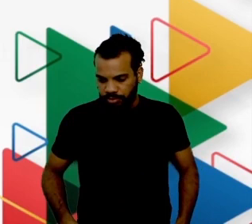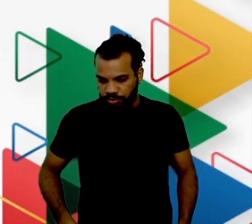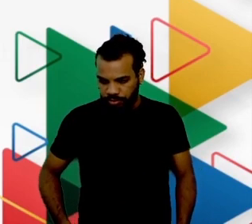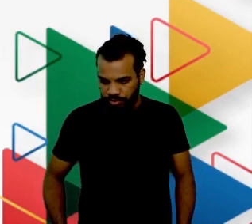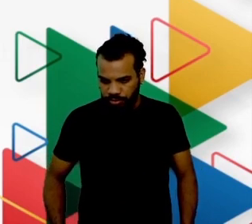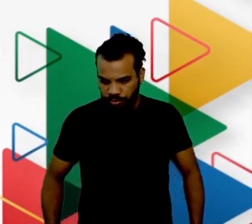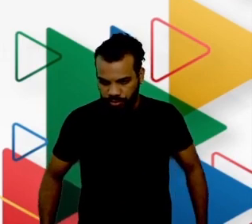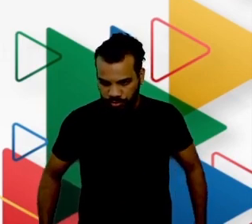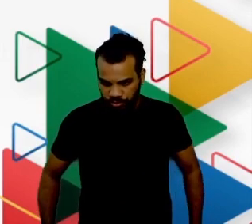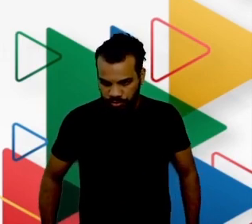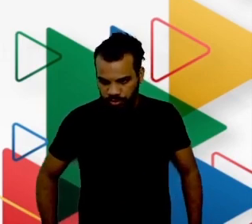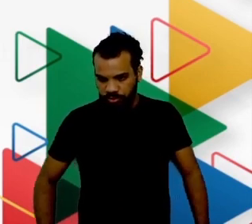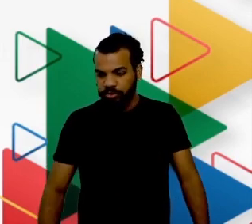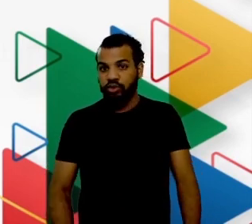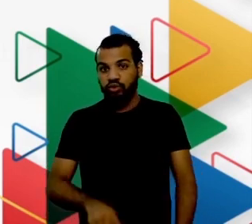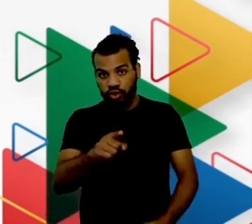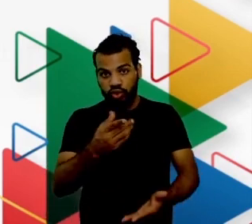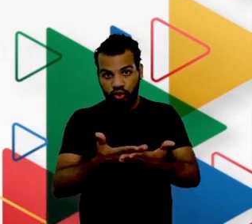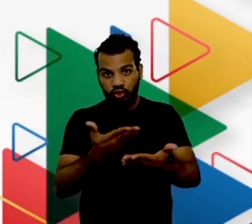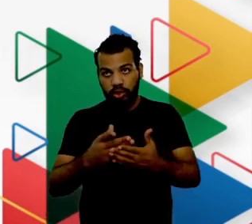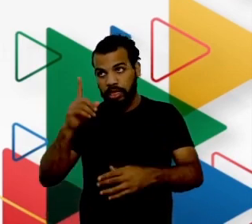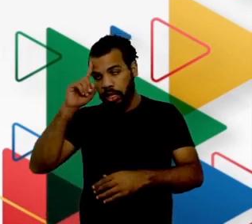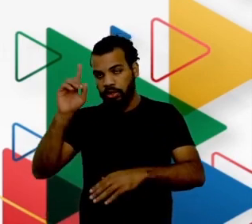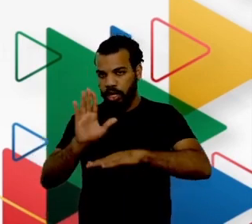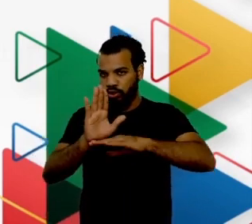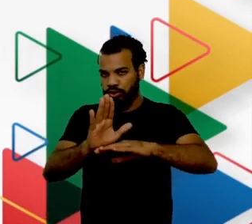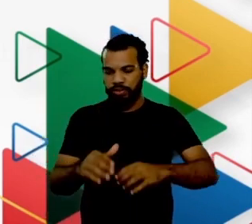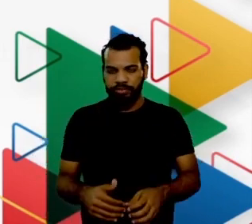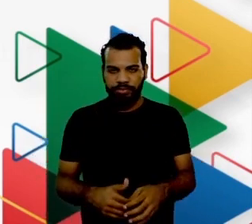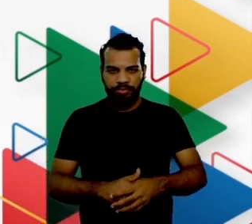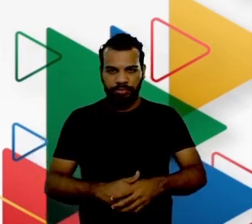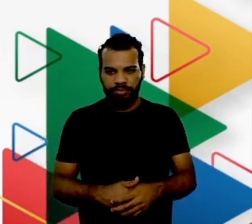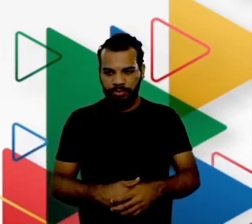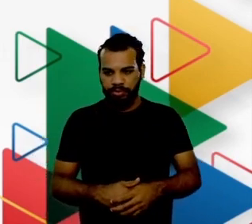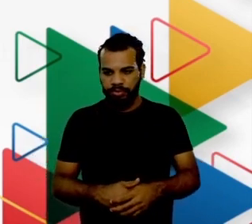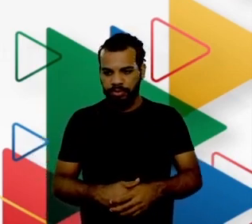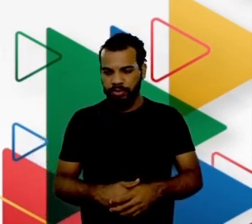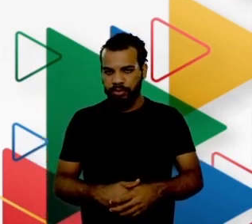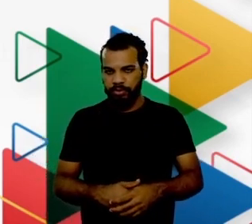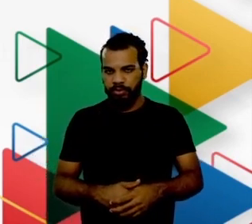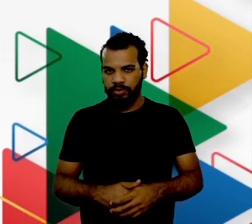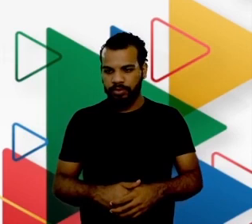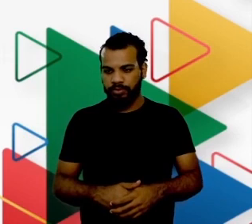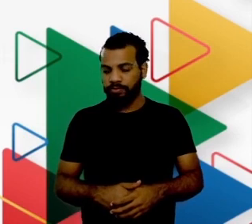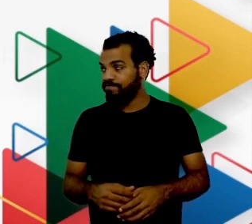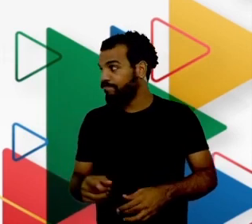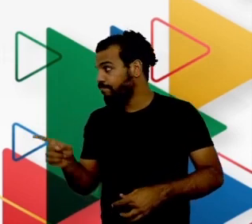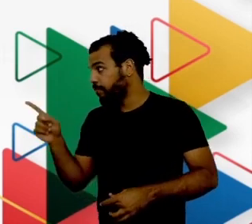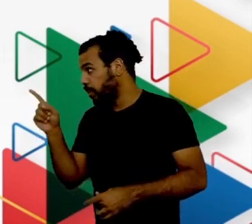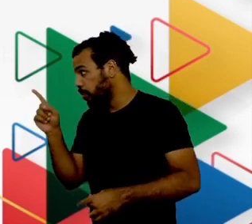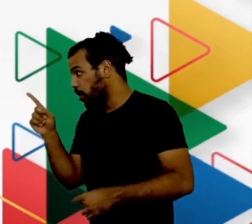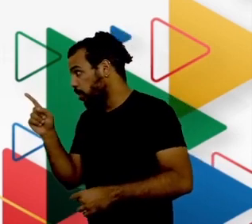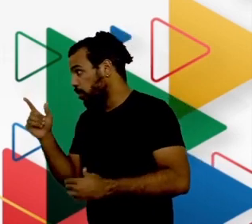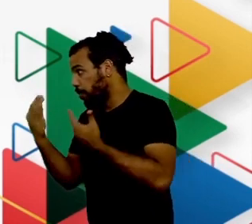Deus ajuda a quem estuda, povo de Deus. Vamos lá. Um